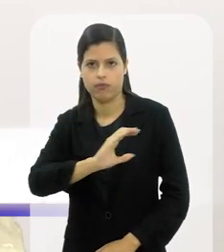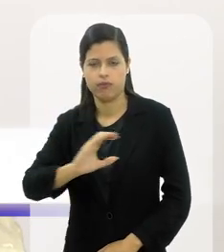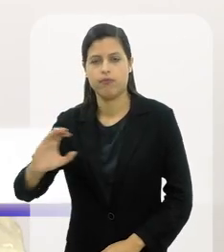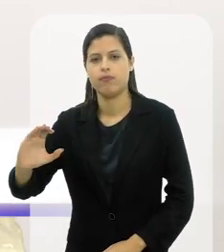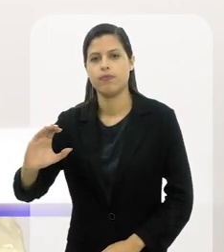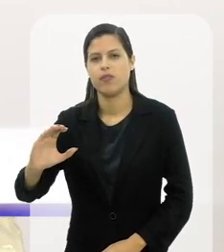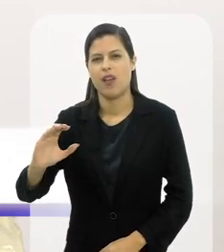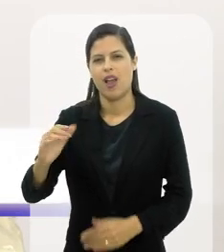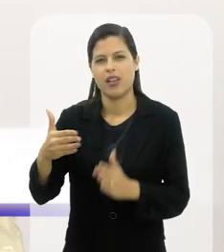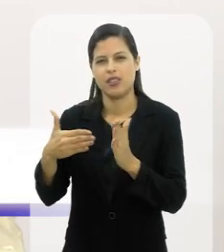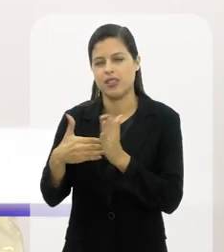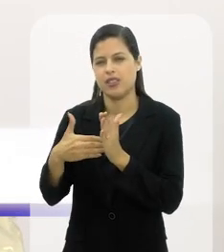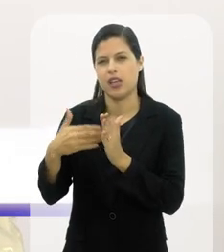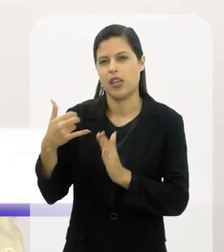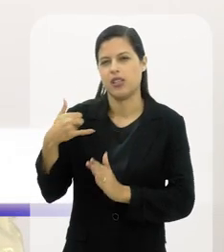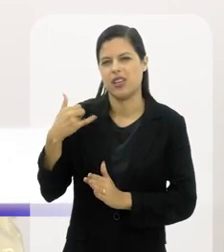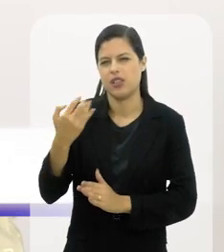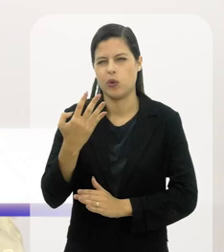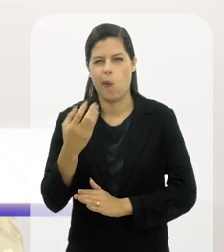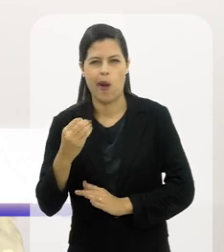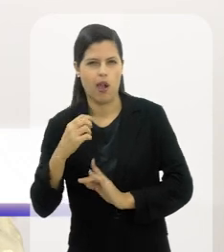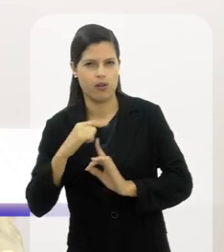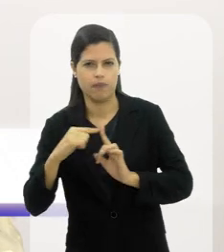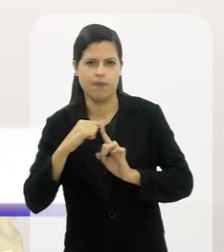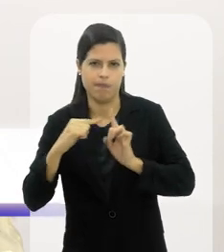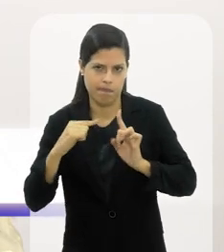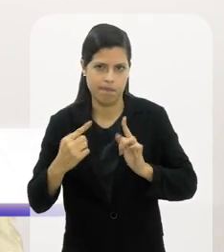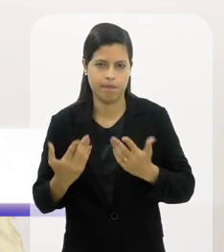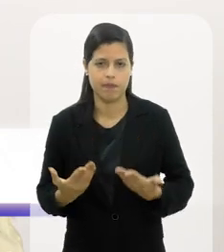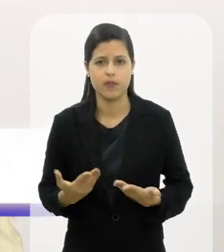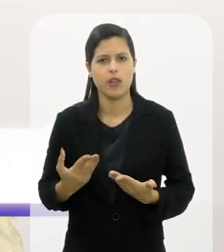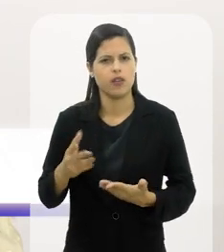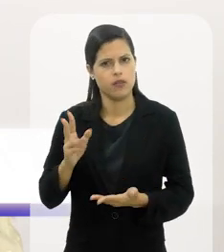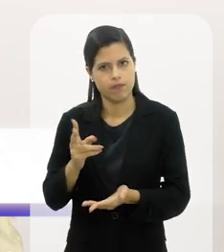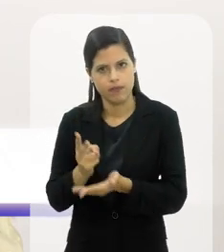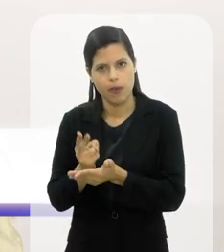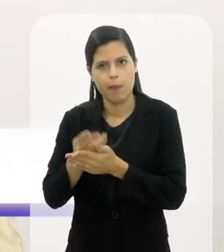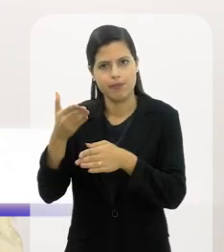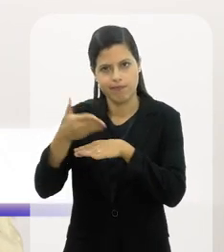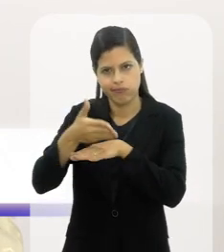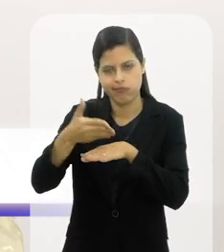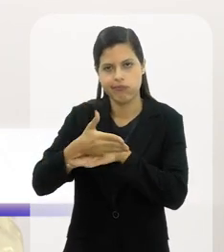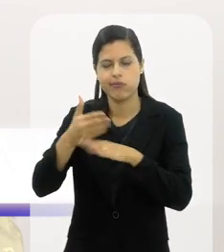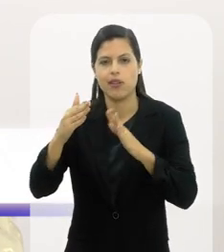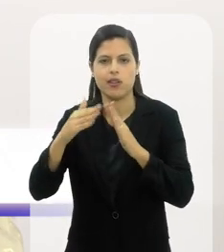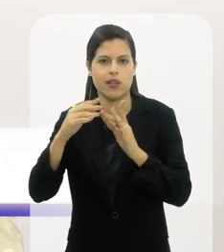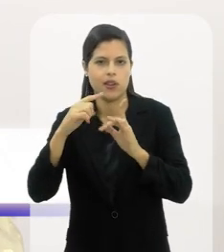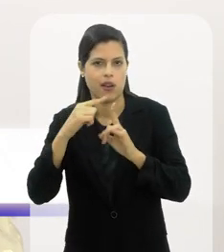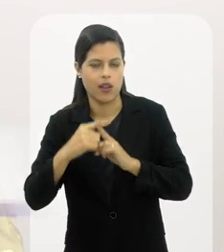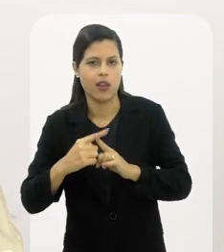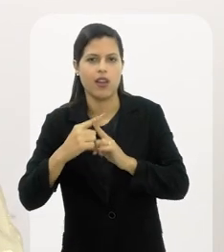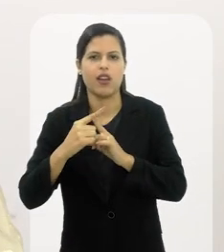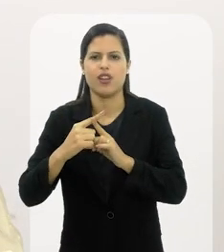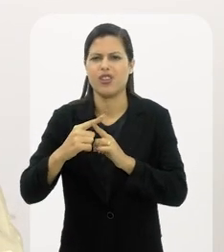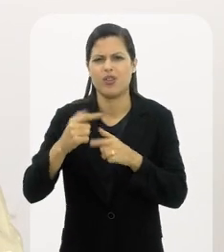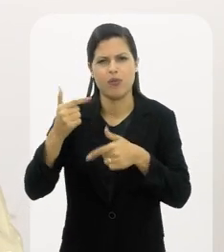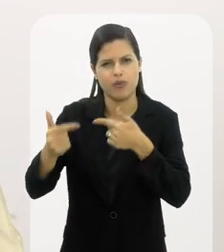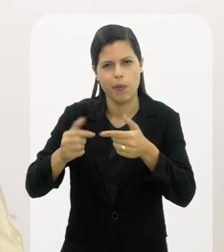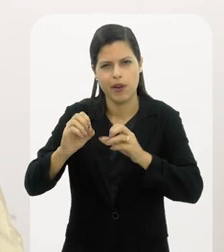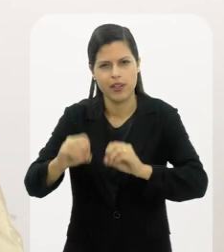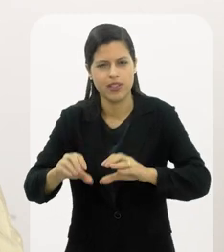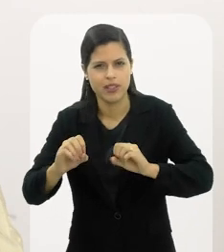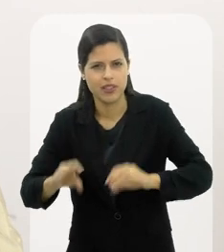por até os 40 anos de idade, mais ou menos, então eu participava de tudo na igreja. Eu era do diálogo, eu trabalhei